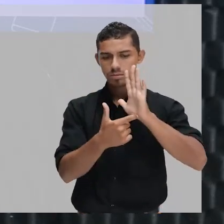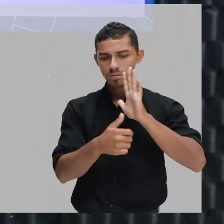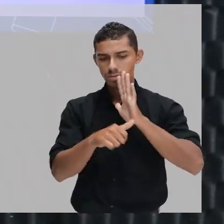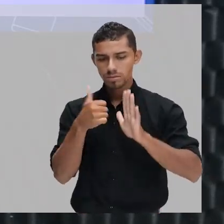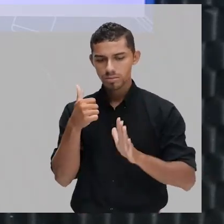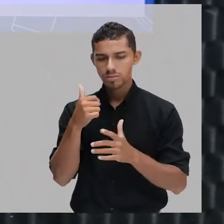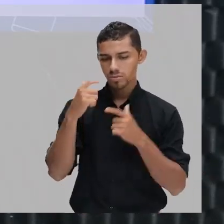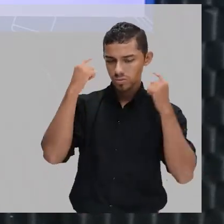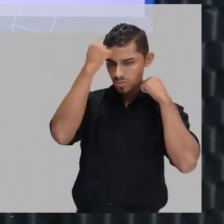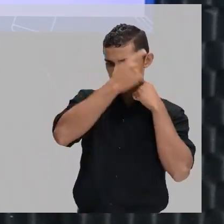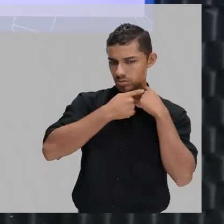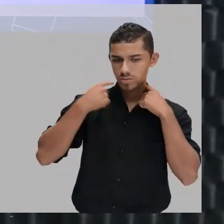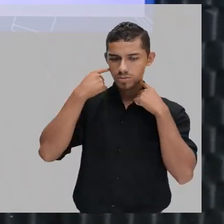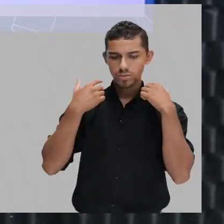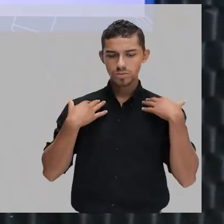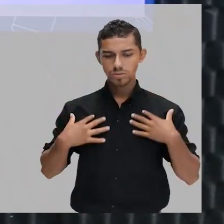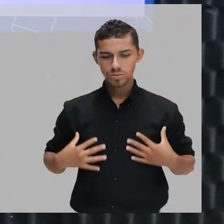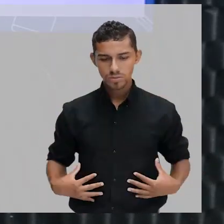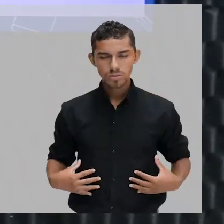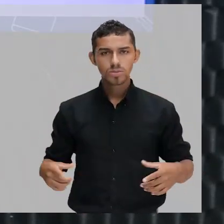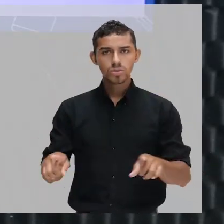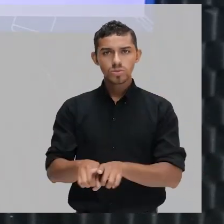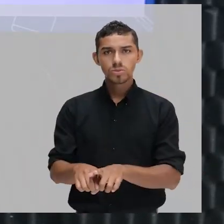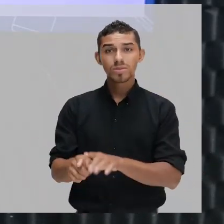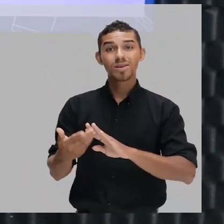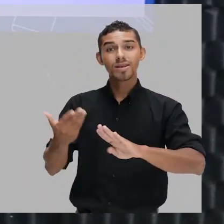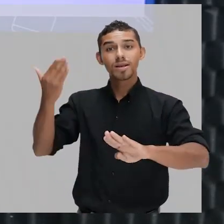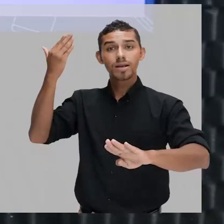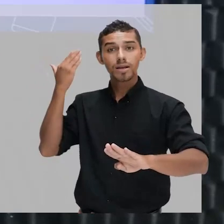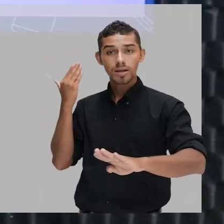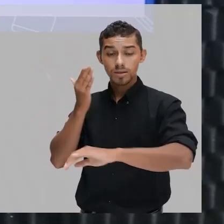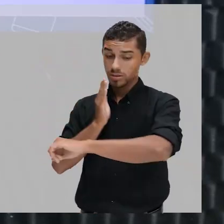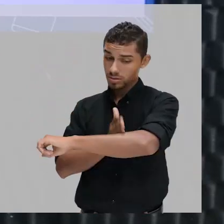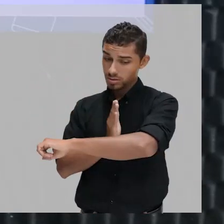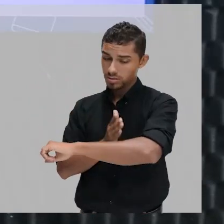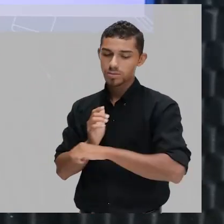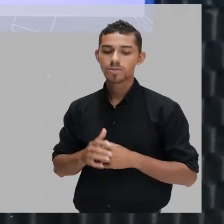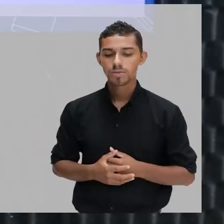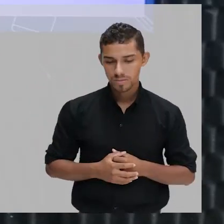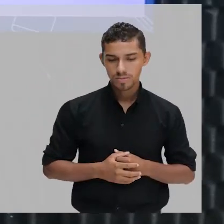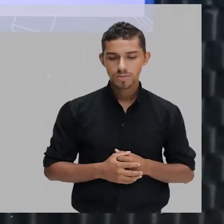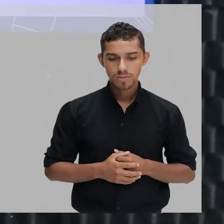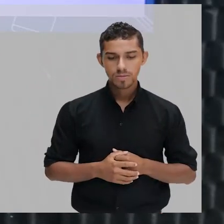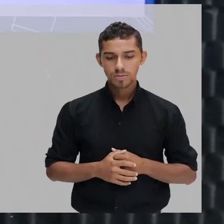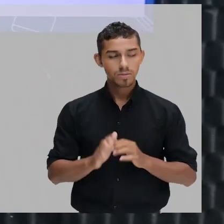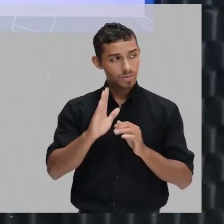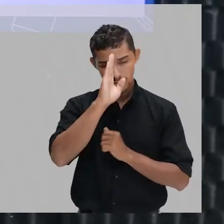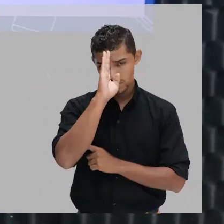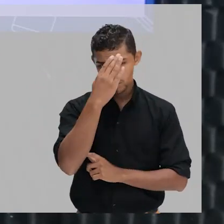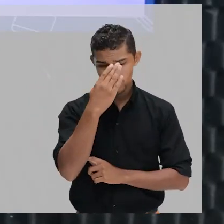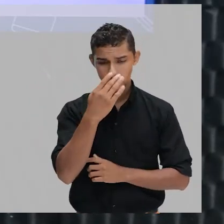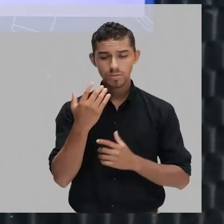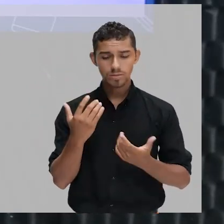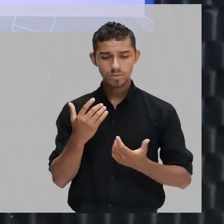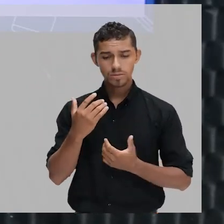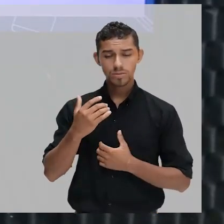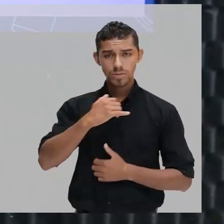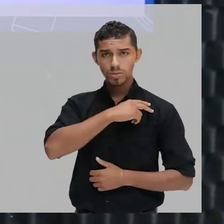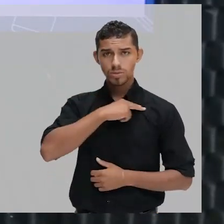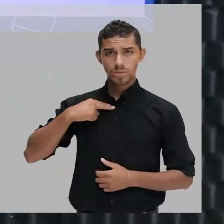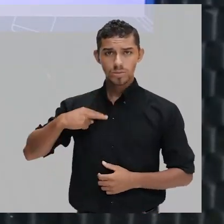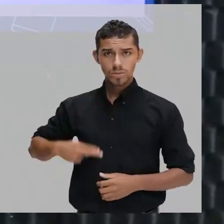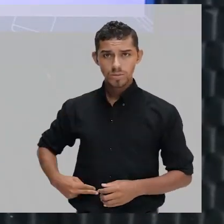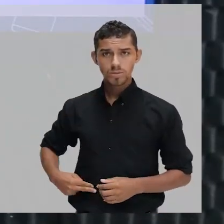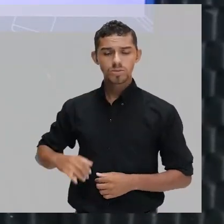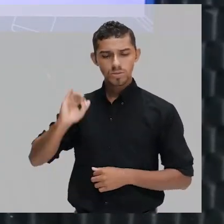com cabeças e membros, né? Isso desde da pré-história. E principalmente na China, Índia, Java e